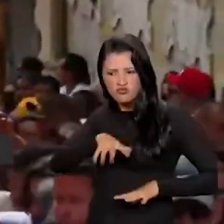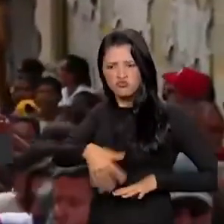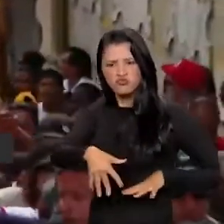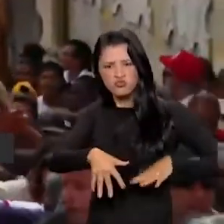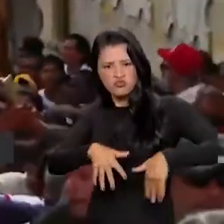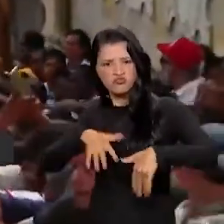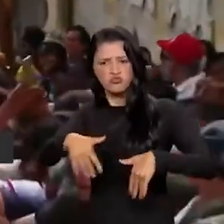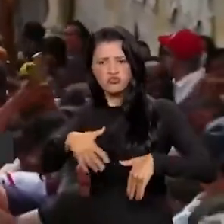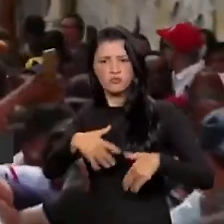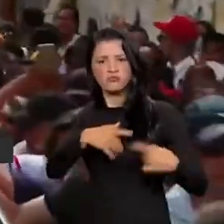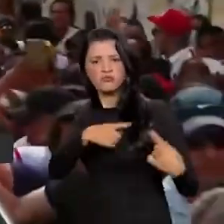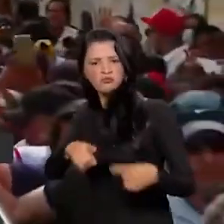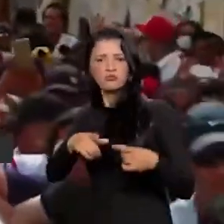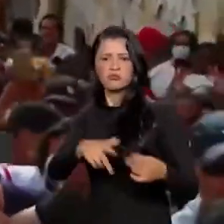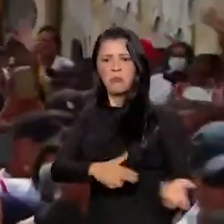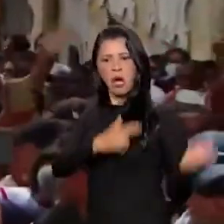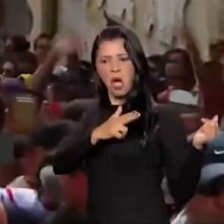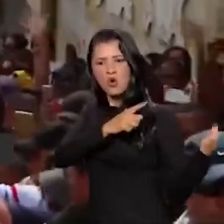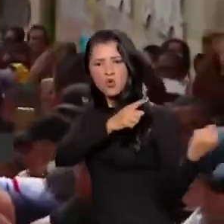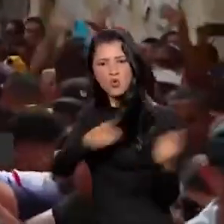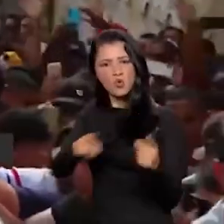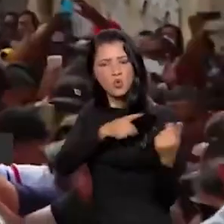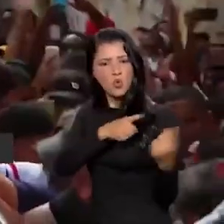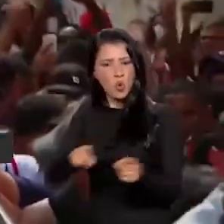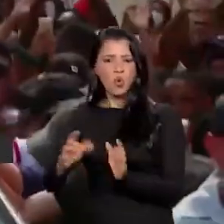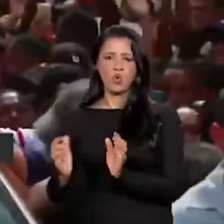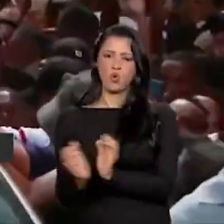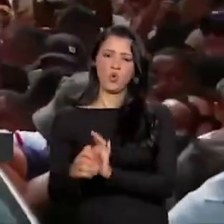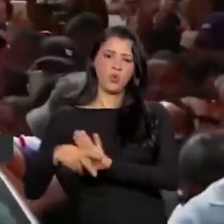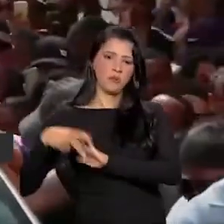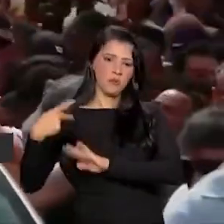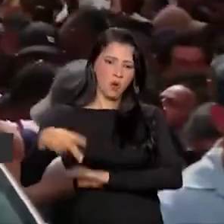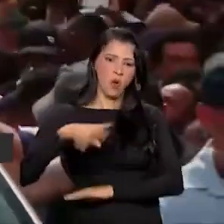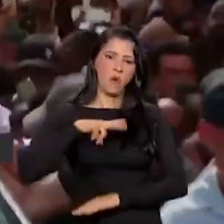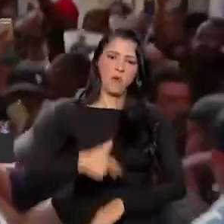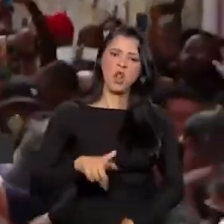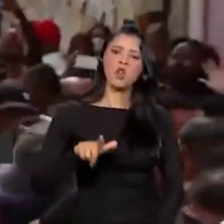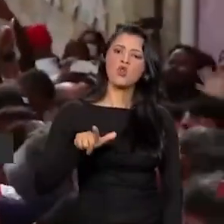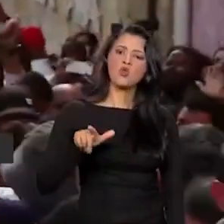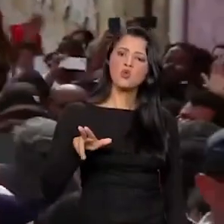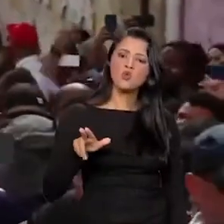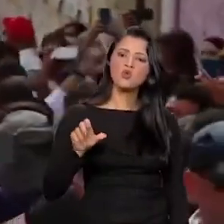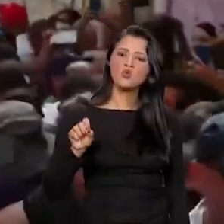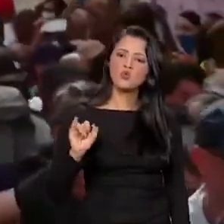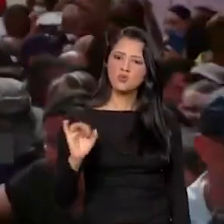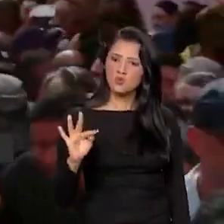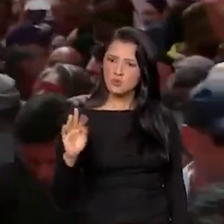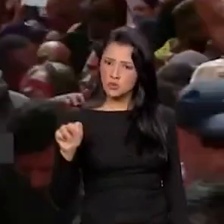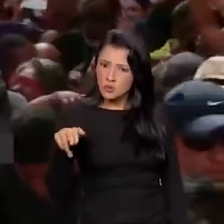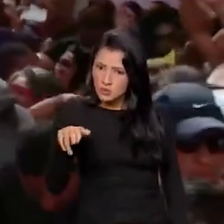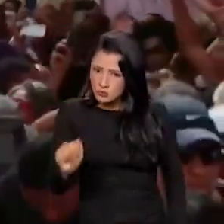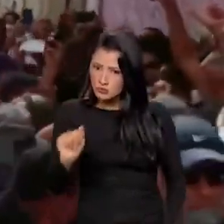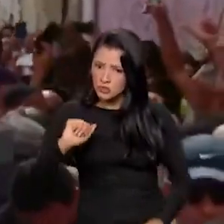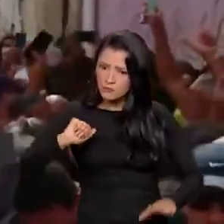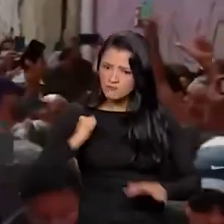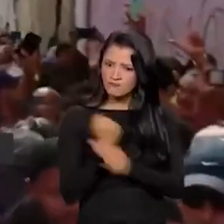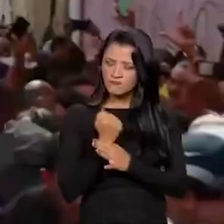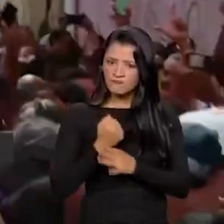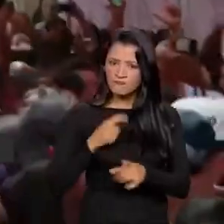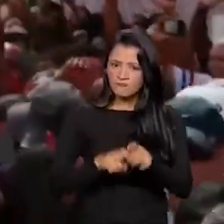se unisse e se armasse contra as tropas lusitanas para garantir a